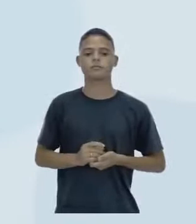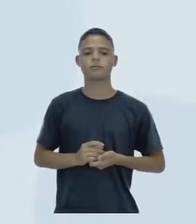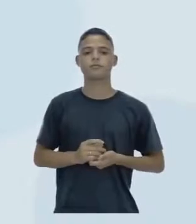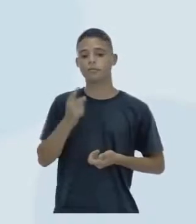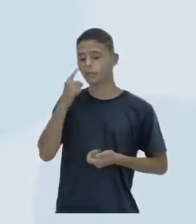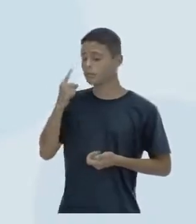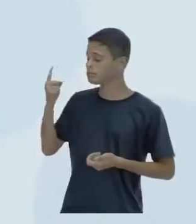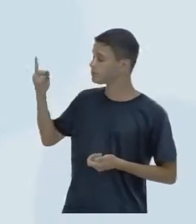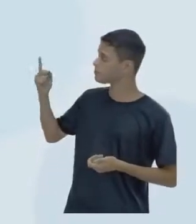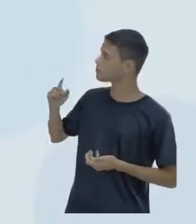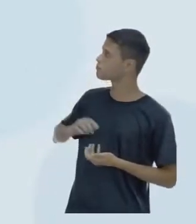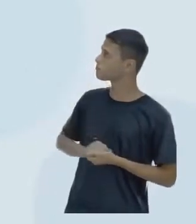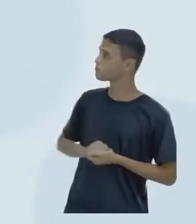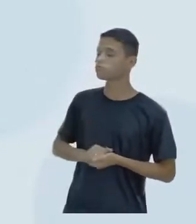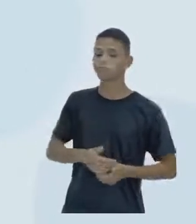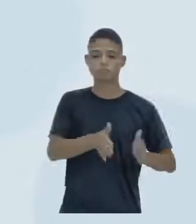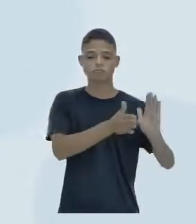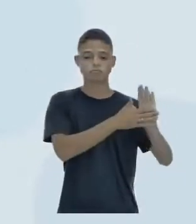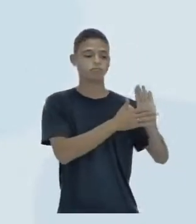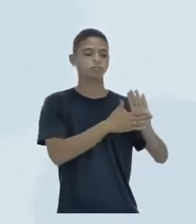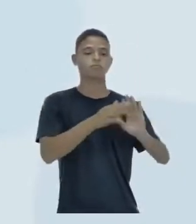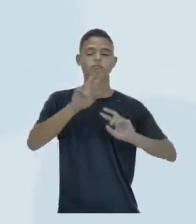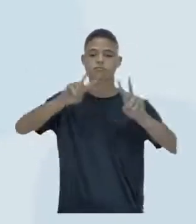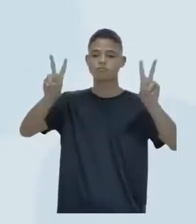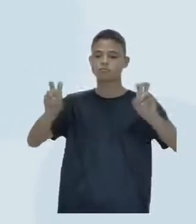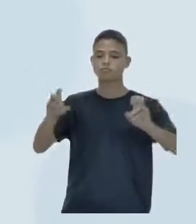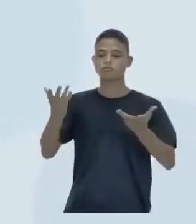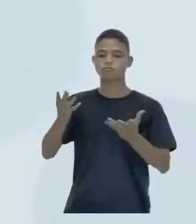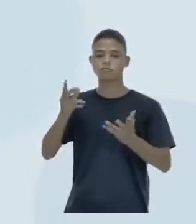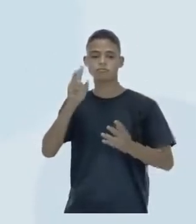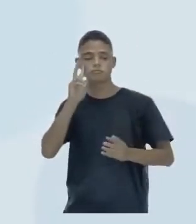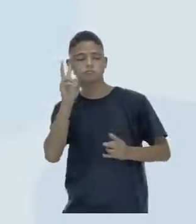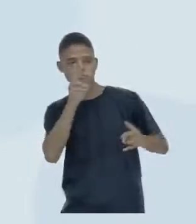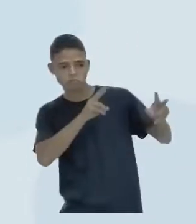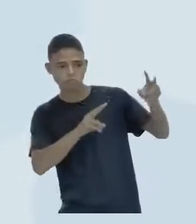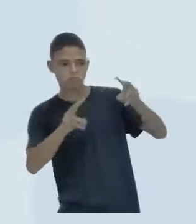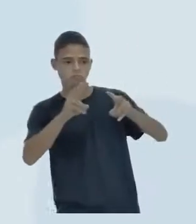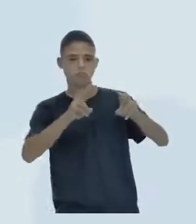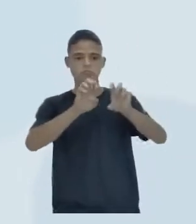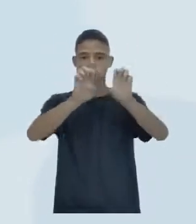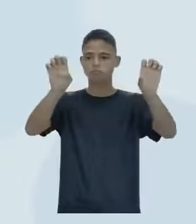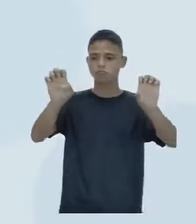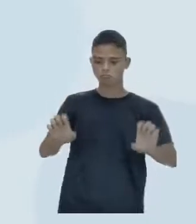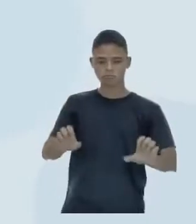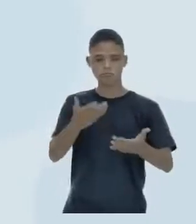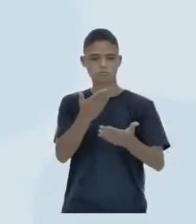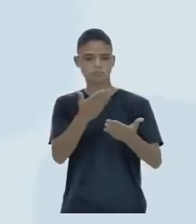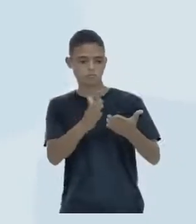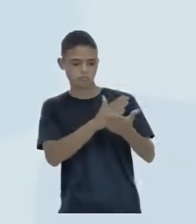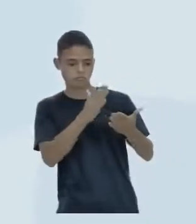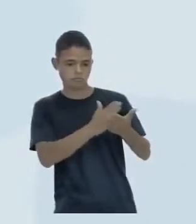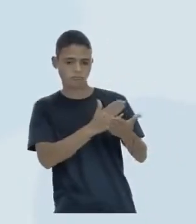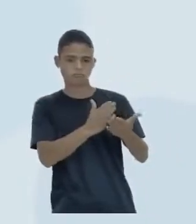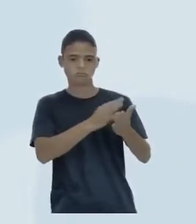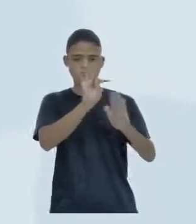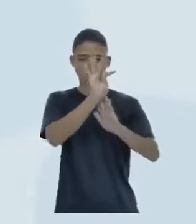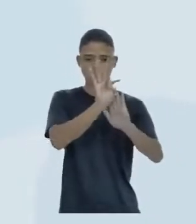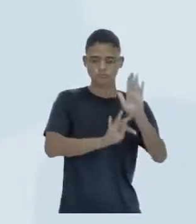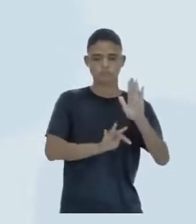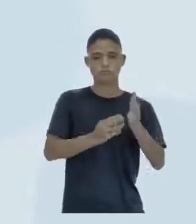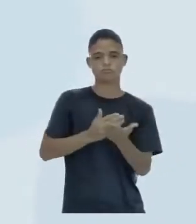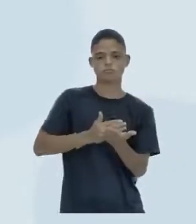de opinião propondo um tema. Revisar a estrutura do texto dissertativo, argumentativo e a partir de